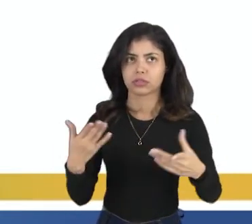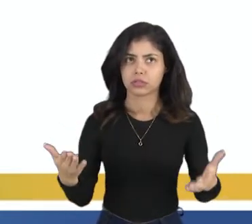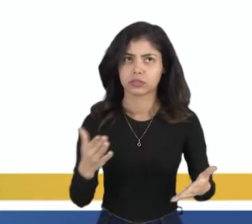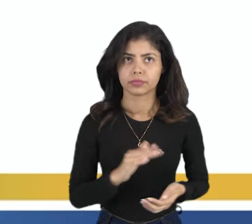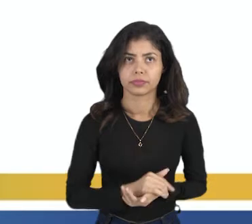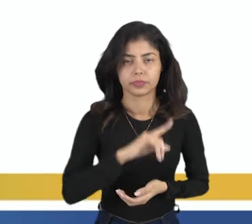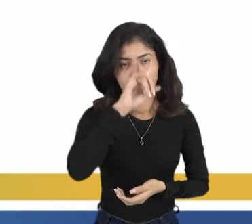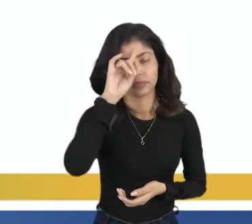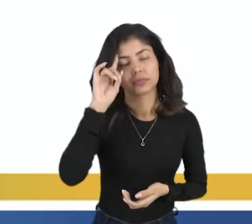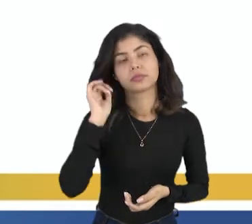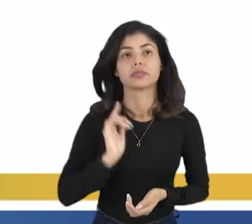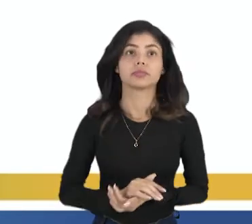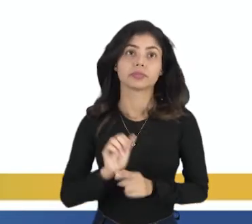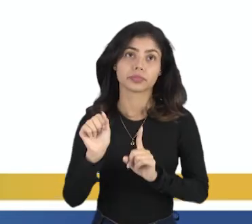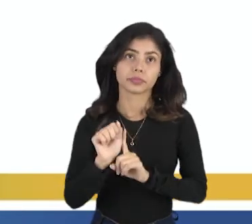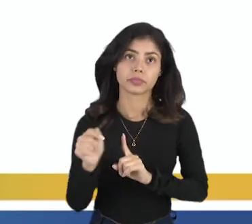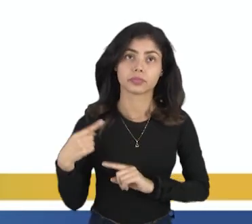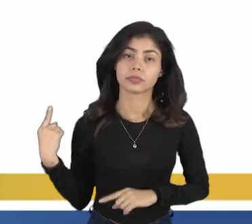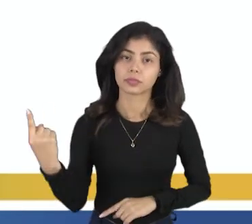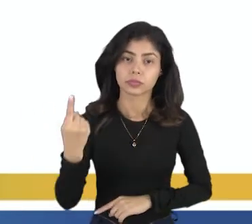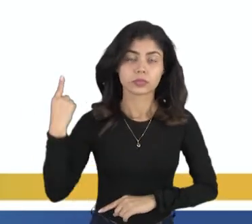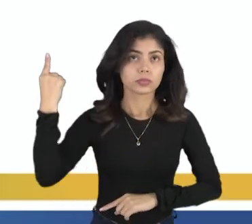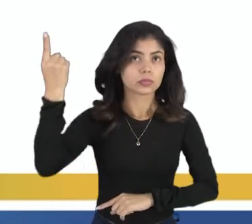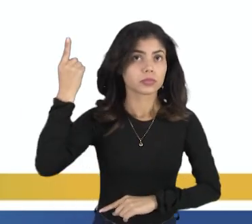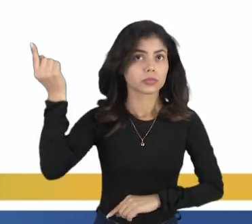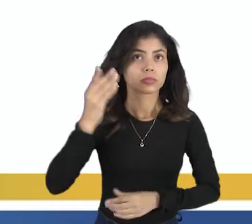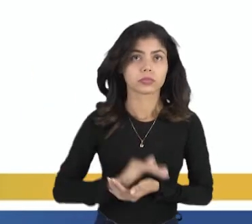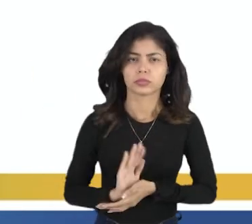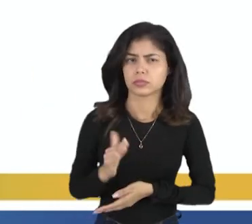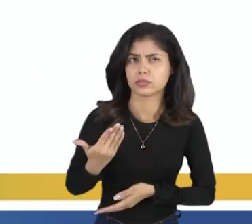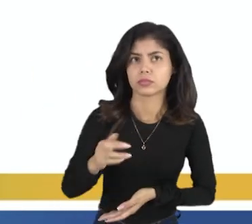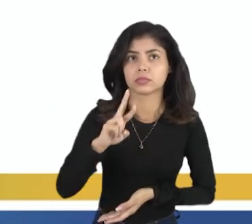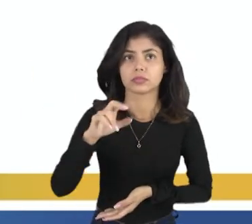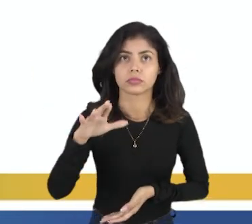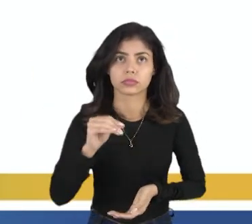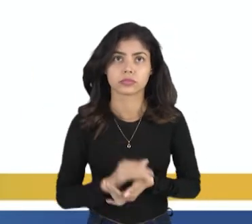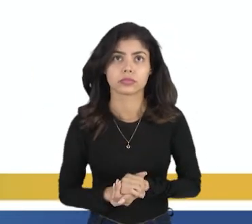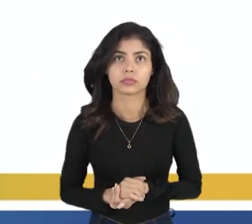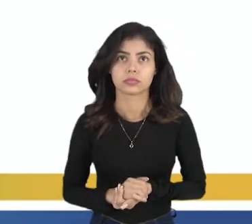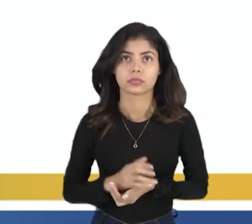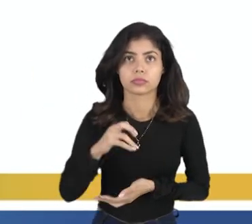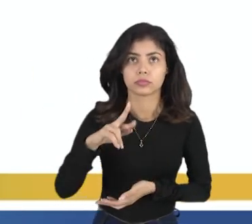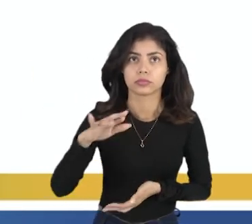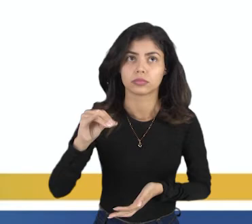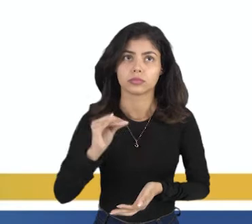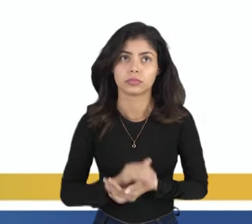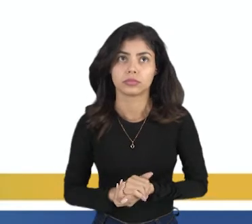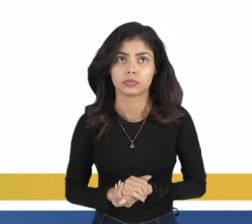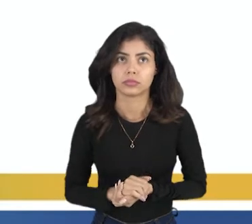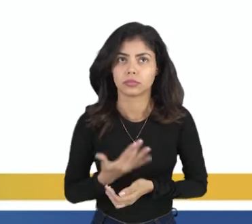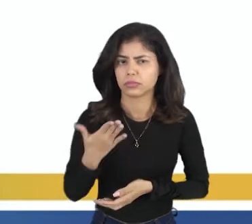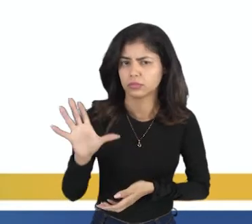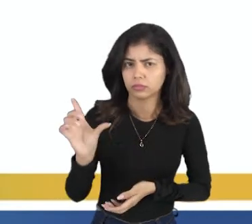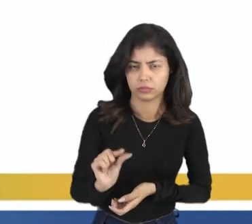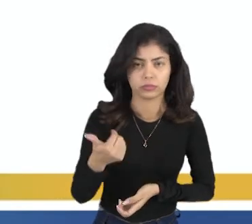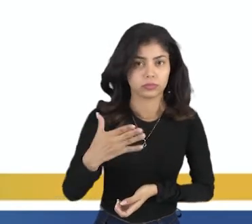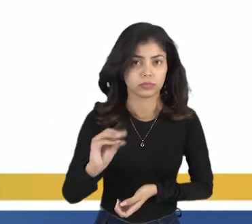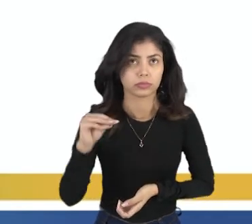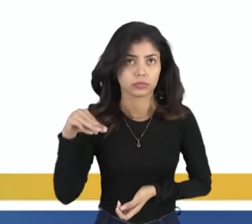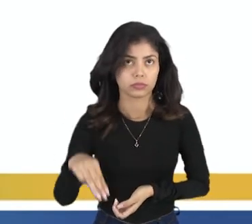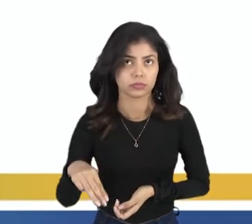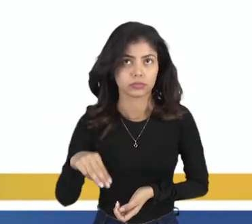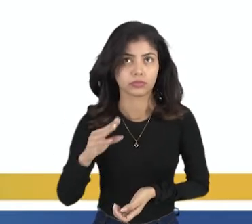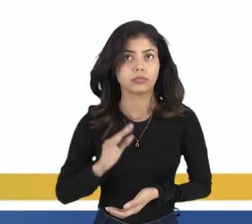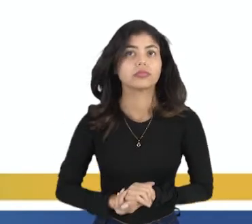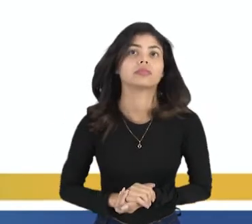apresentado? Vamos lá para a letra A. As alturas médias da aroeira e da quaresmeira são menores que